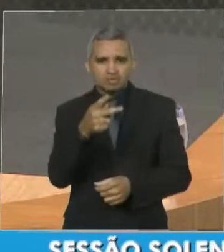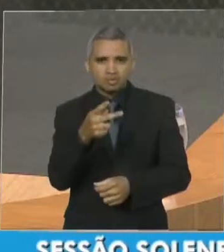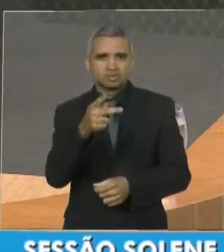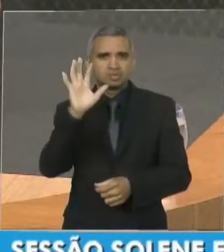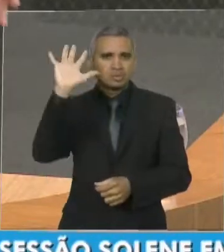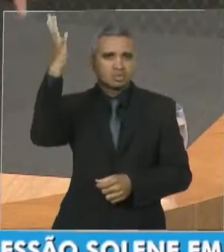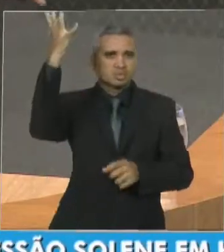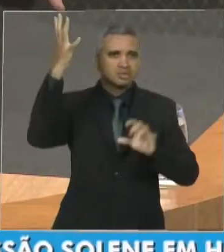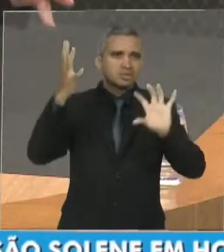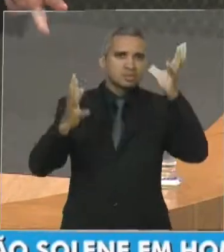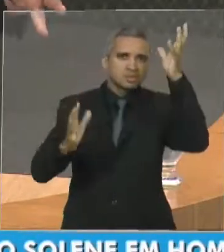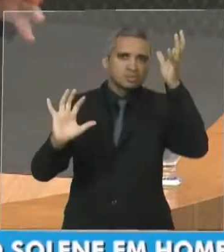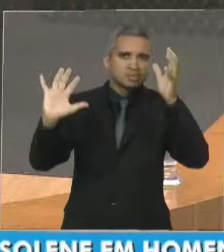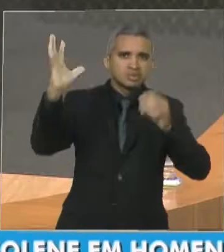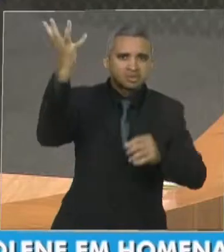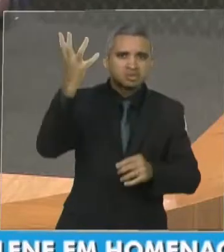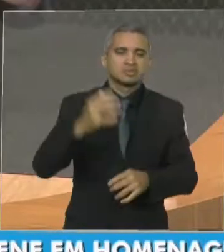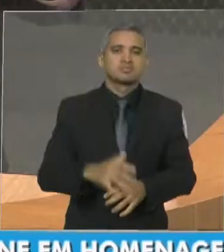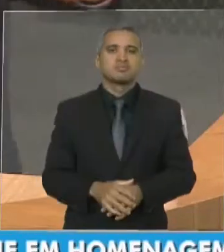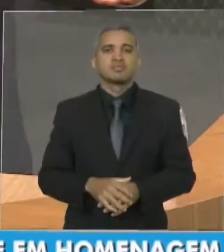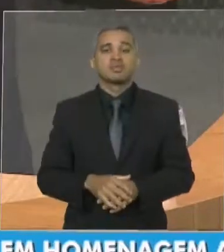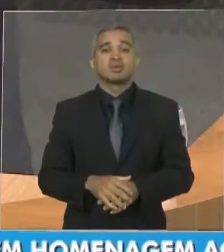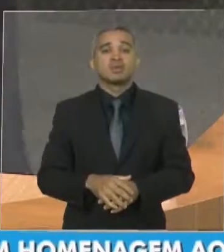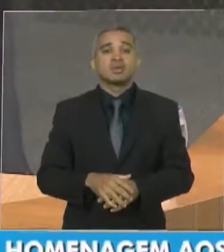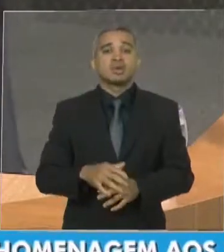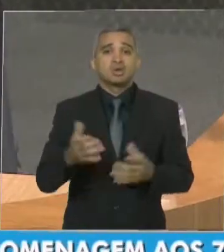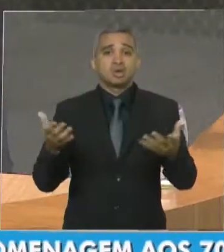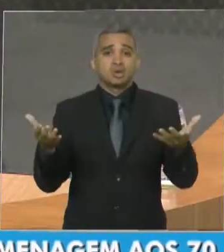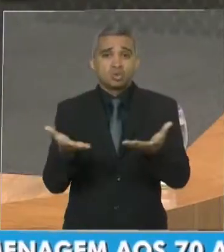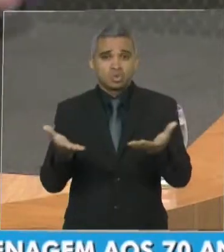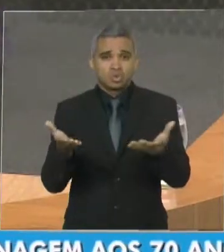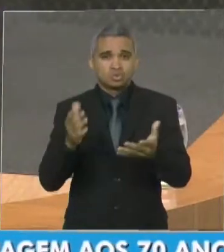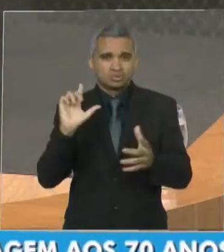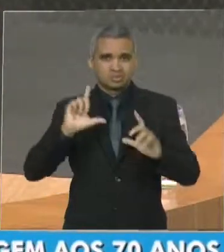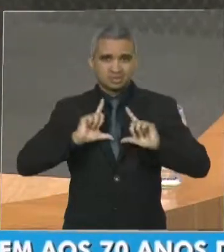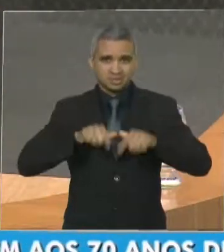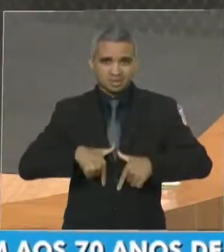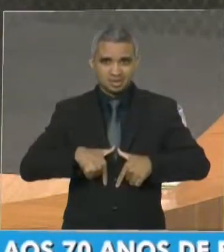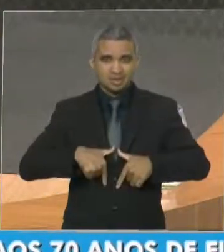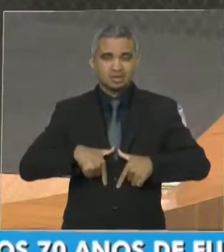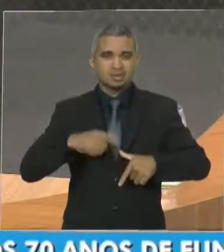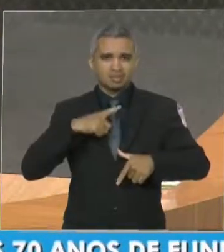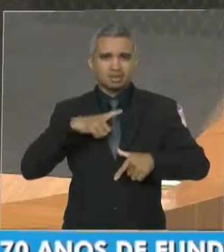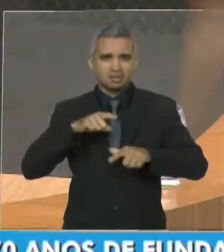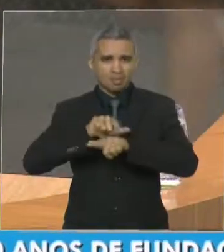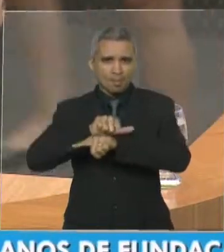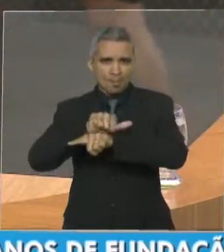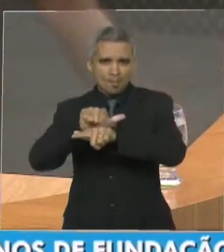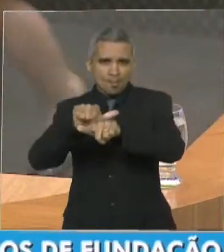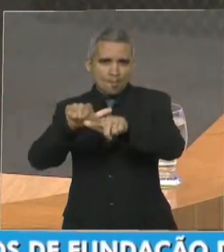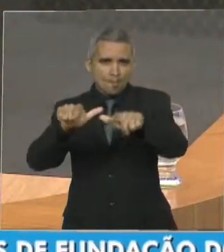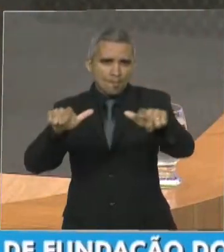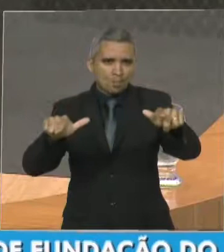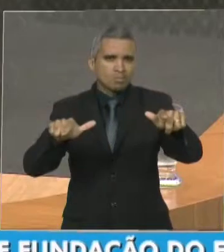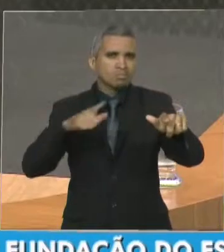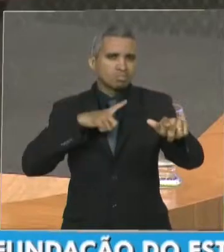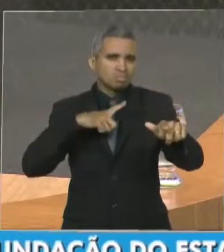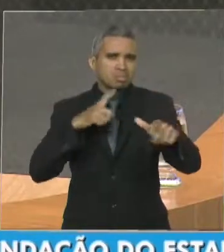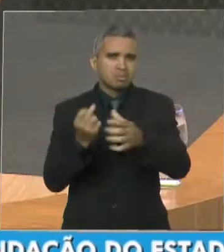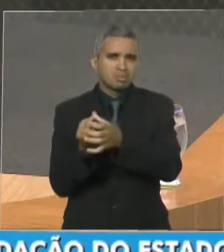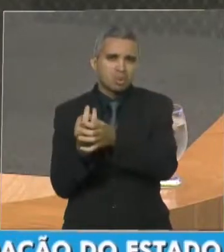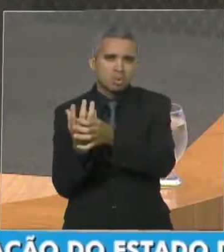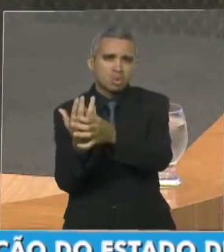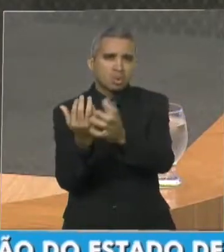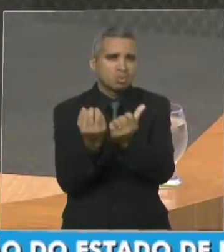Isaías fala, e o deserto florescerá, o deserto hoje israelense quase todo plantado, a agricultura é a segunda maior fonte de